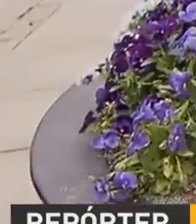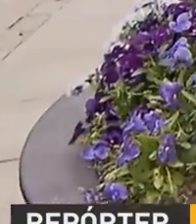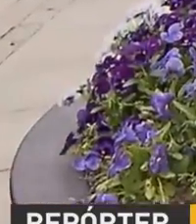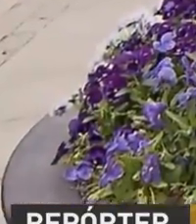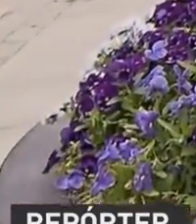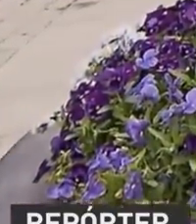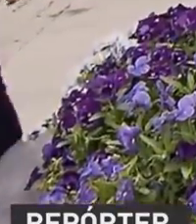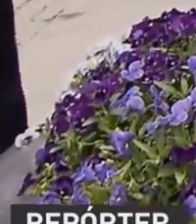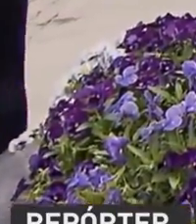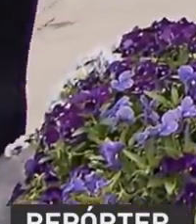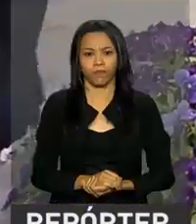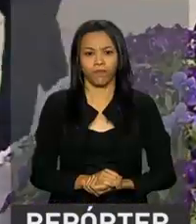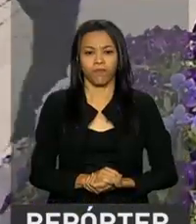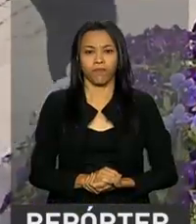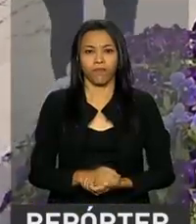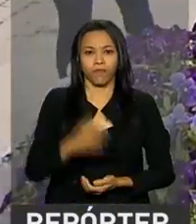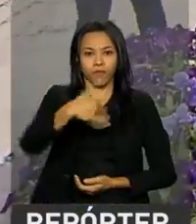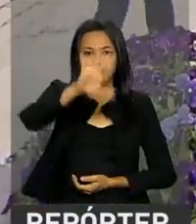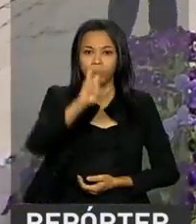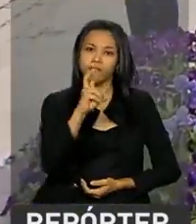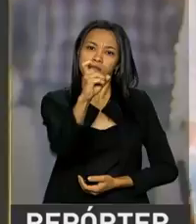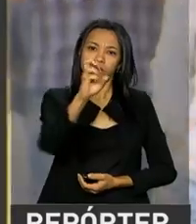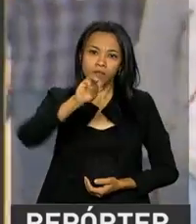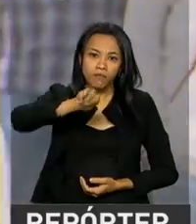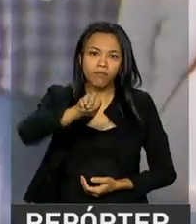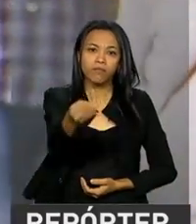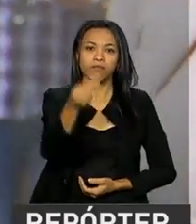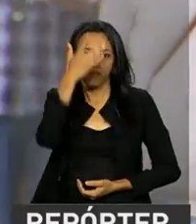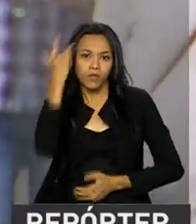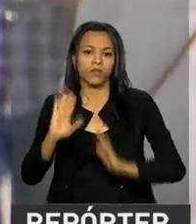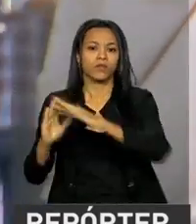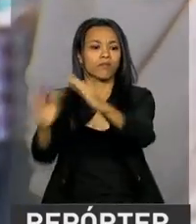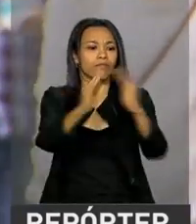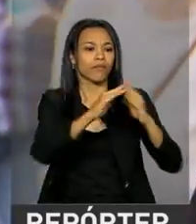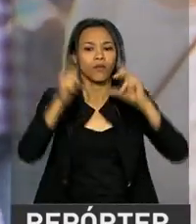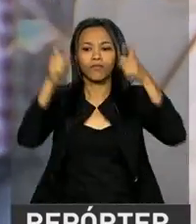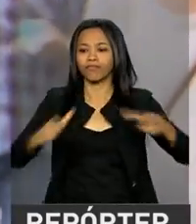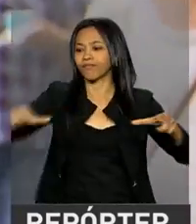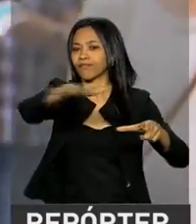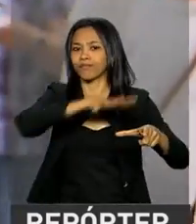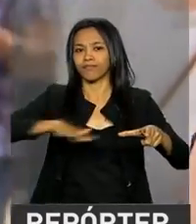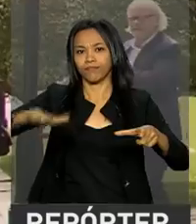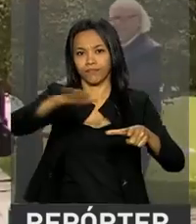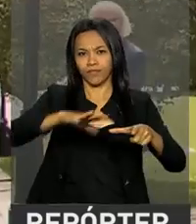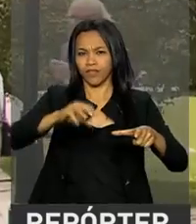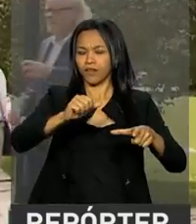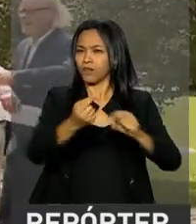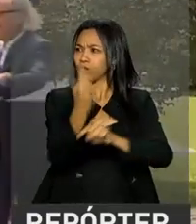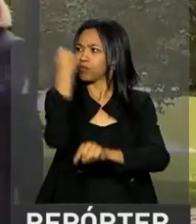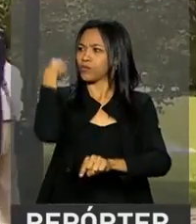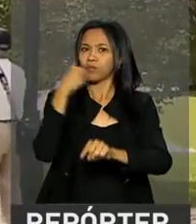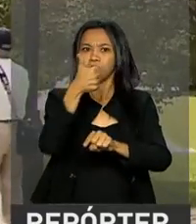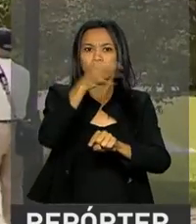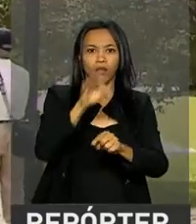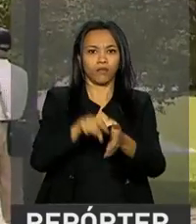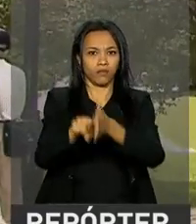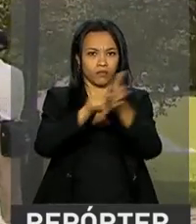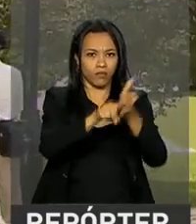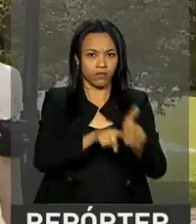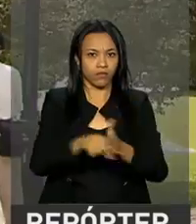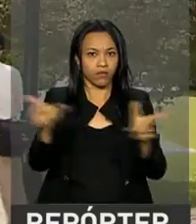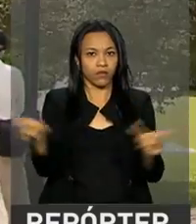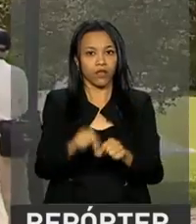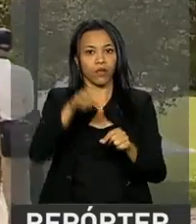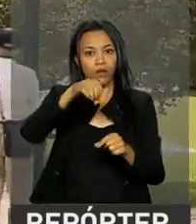sustentável são mais de 5 milhões de habitantes num país que nos últimos 10 levantamentos da ONU ficou